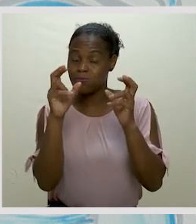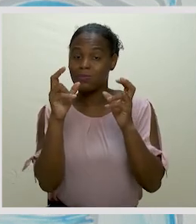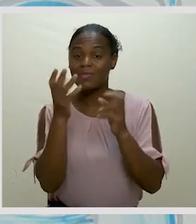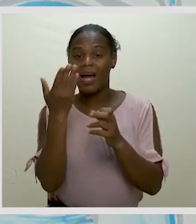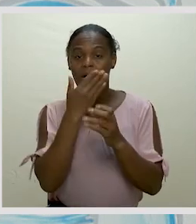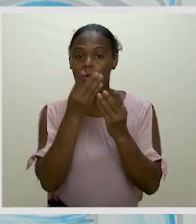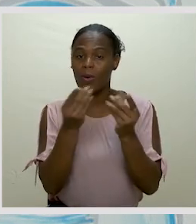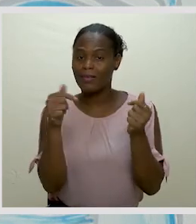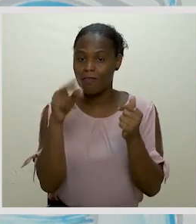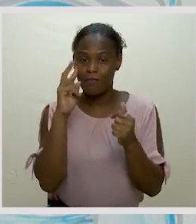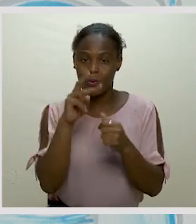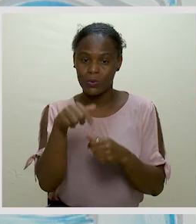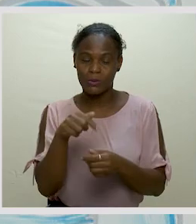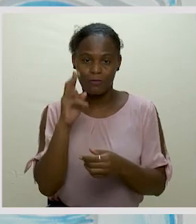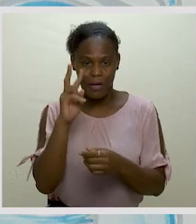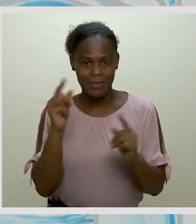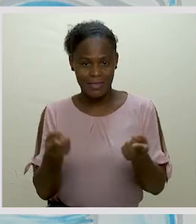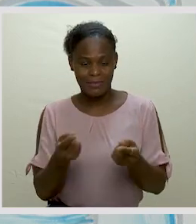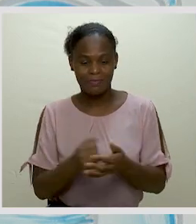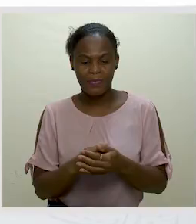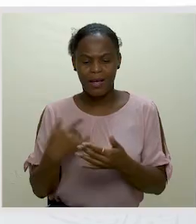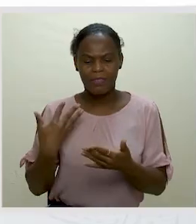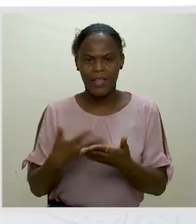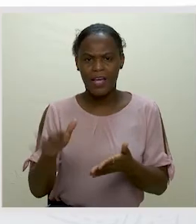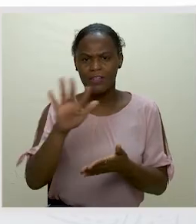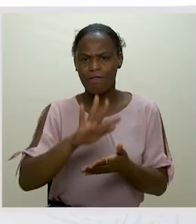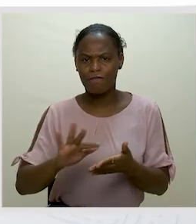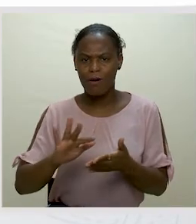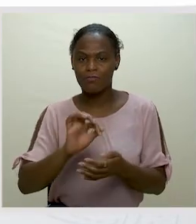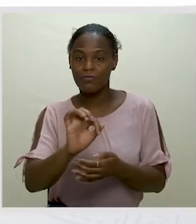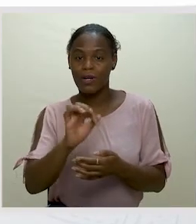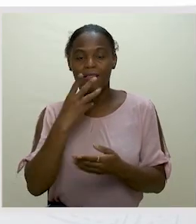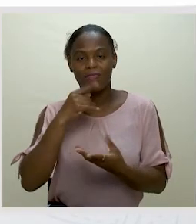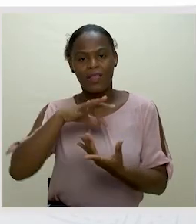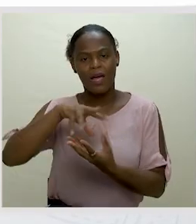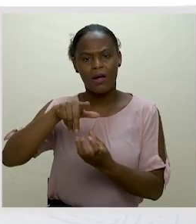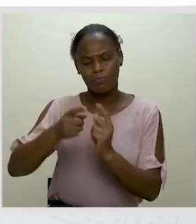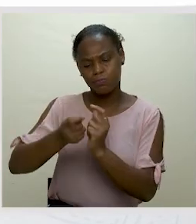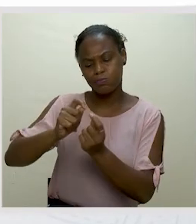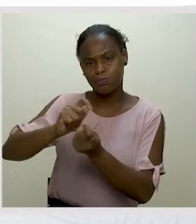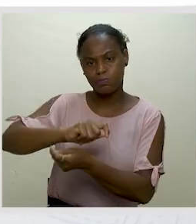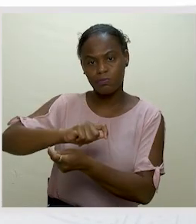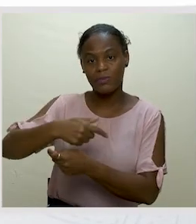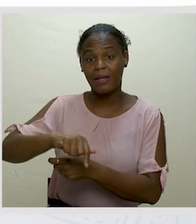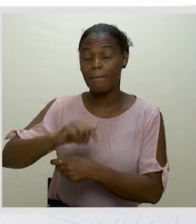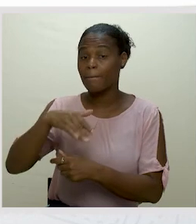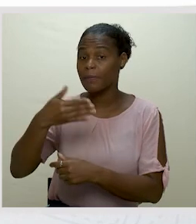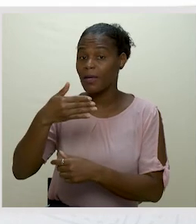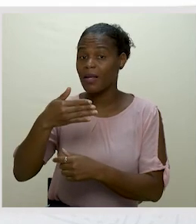a matéria que nós vimos hoje. Vamos lá conferir a síntese? Desde a sua formação, a Terra tem sofrido